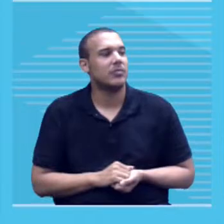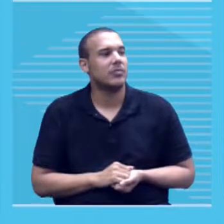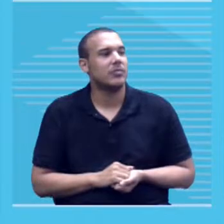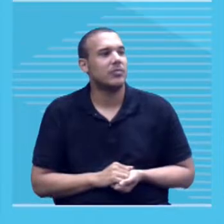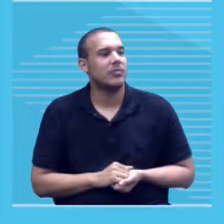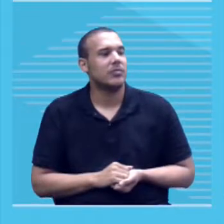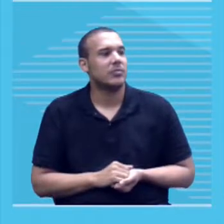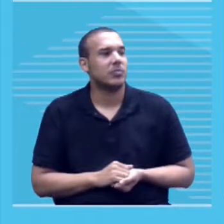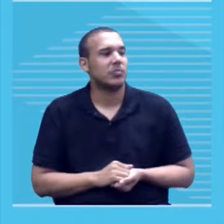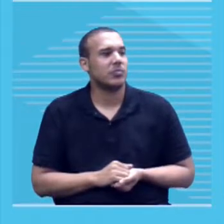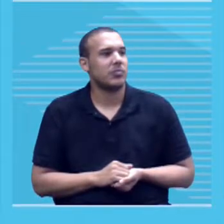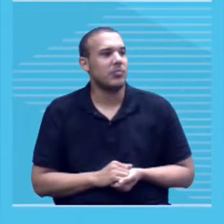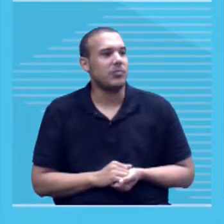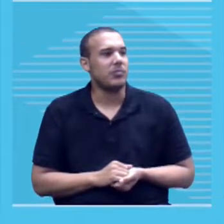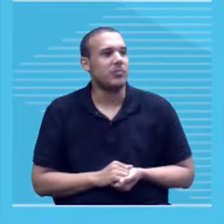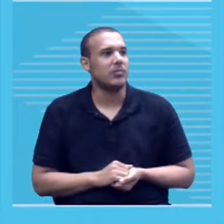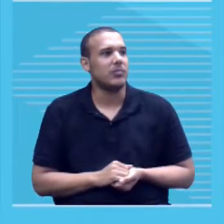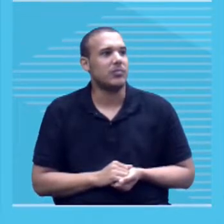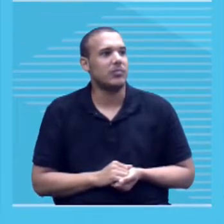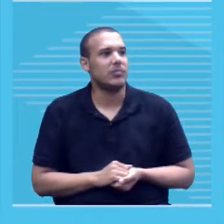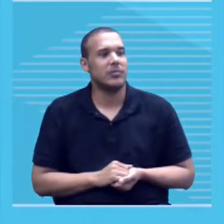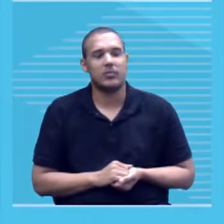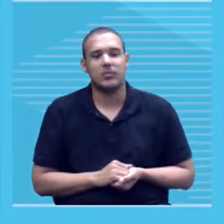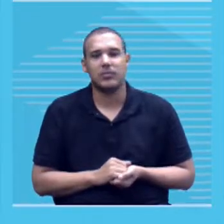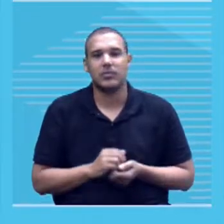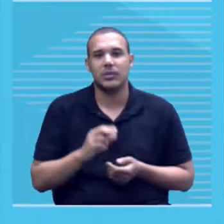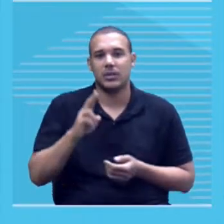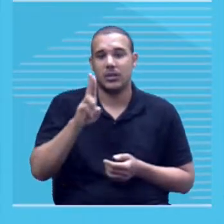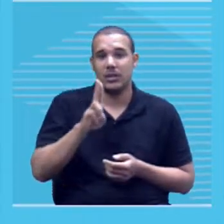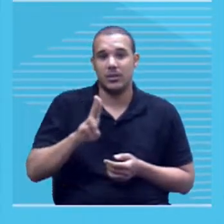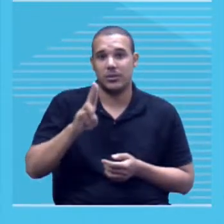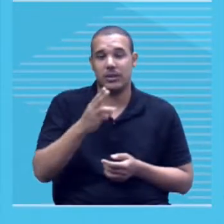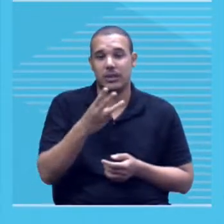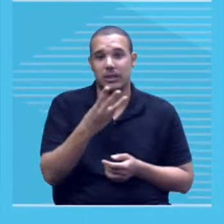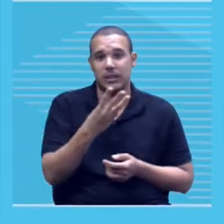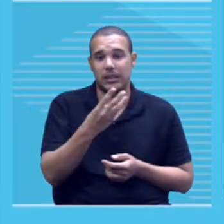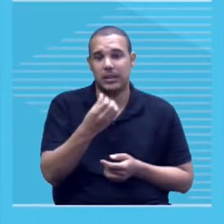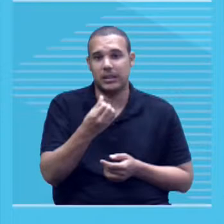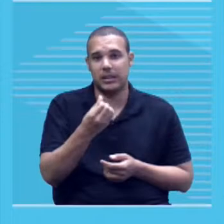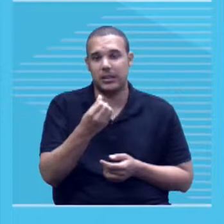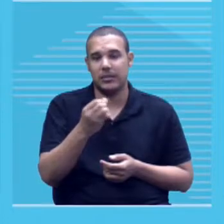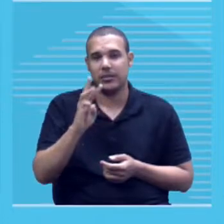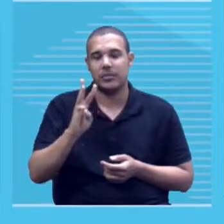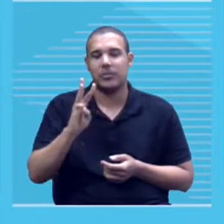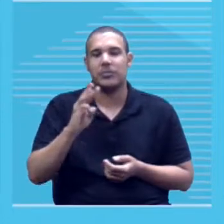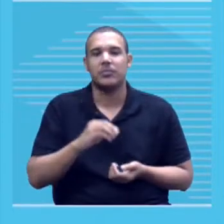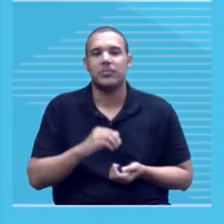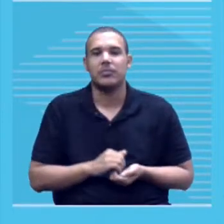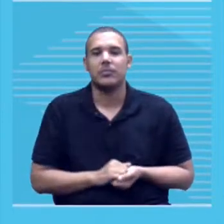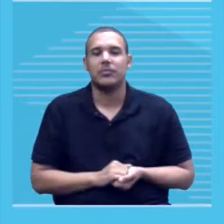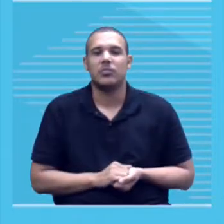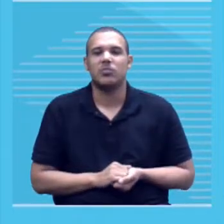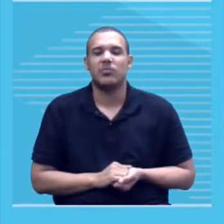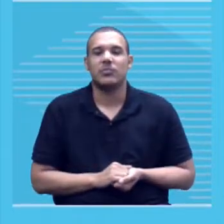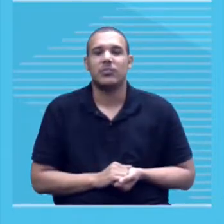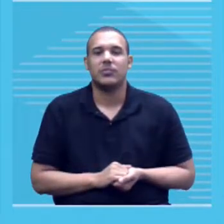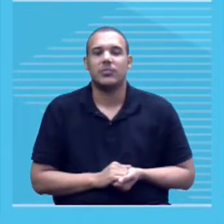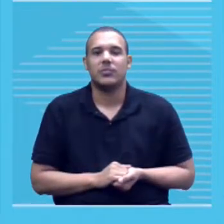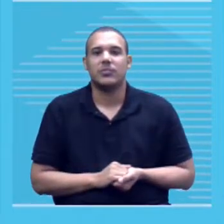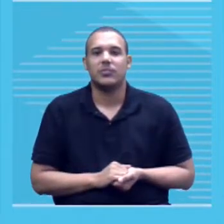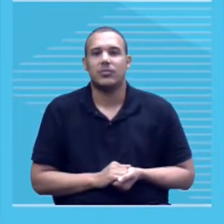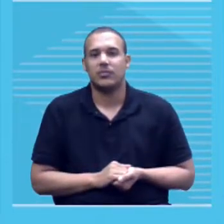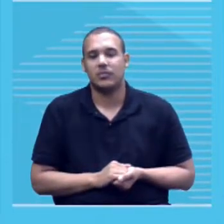é à toa. E opera com 36 volts. Então, você teria uma DDP de 36 volts.